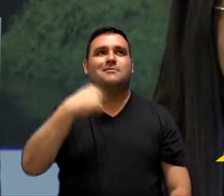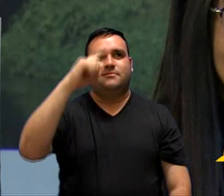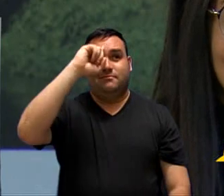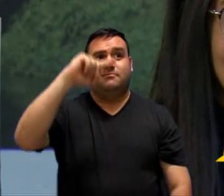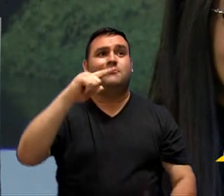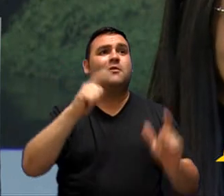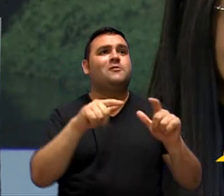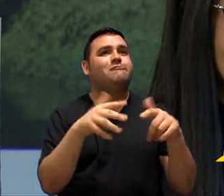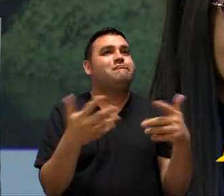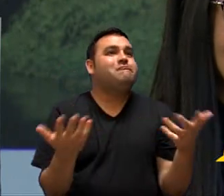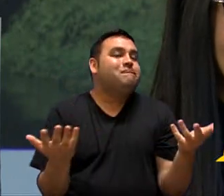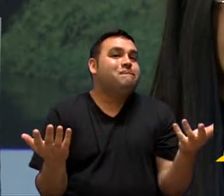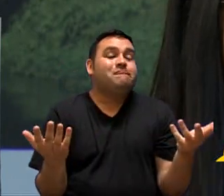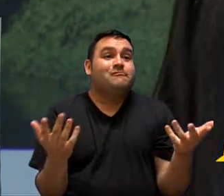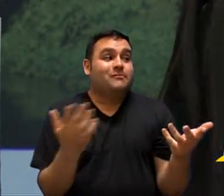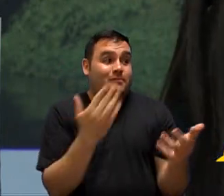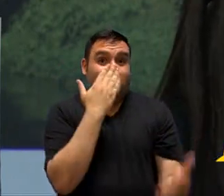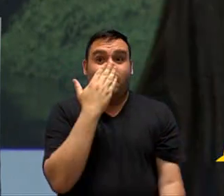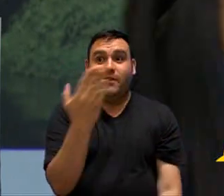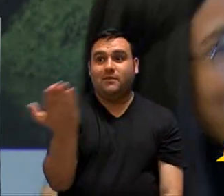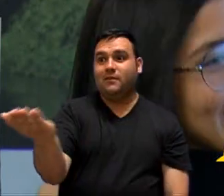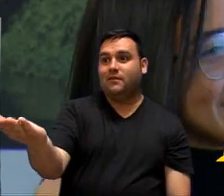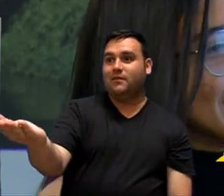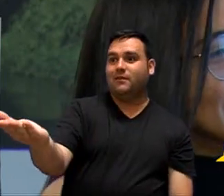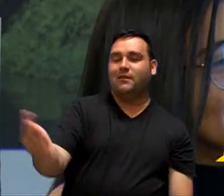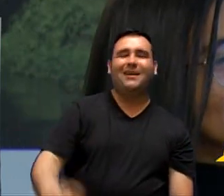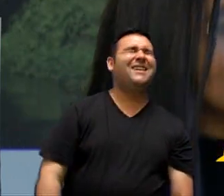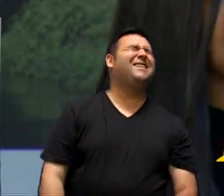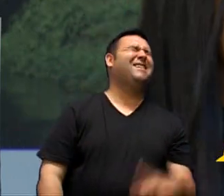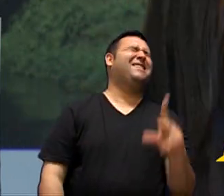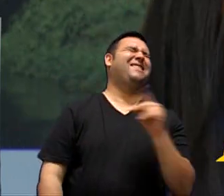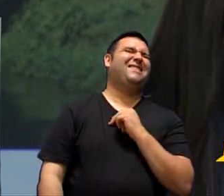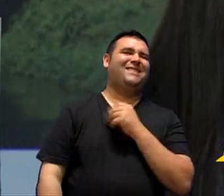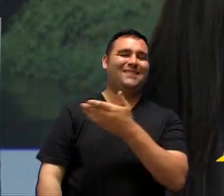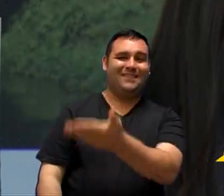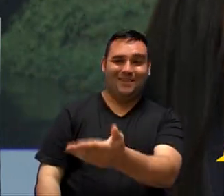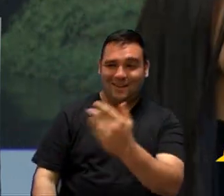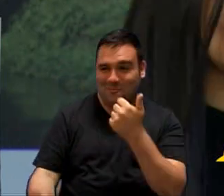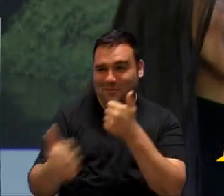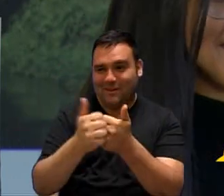nem onde ela está agora. Está aqui na sua frente.